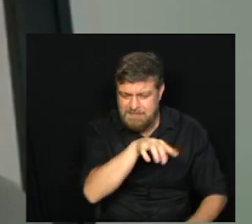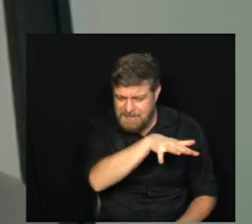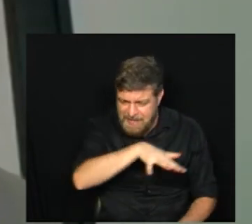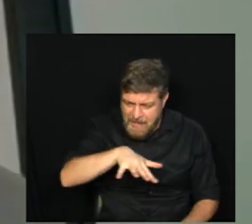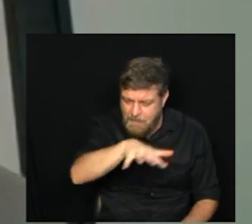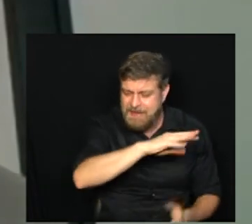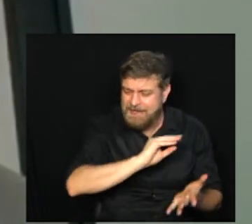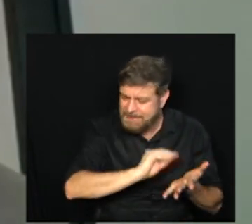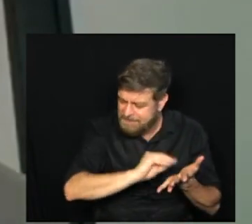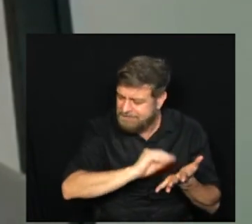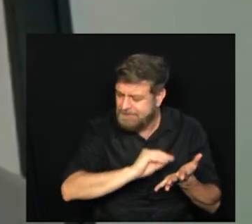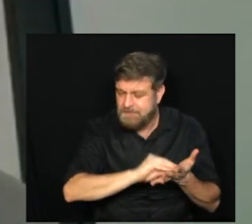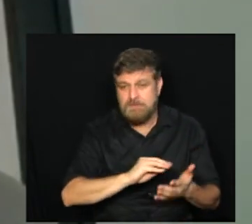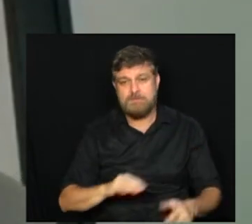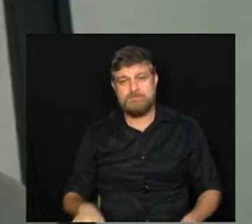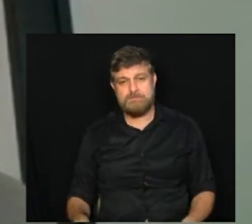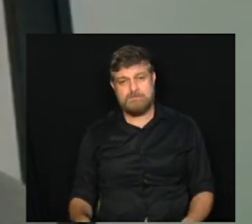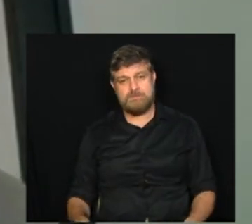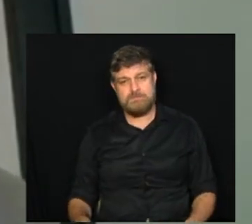Então,